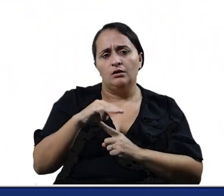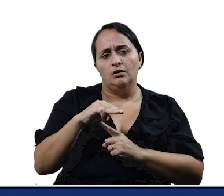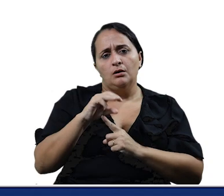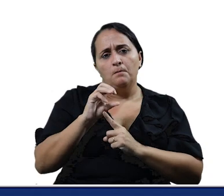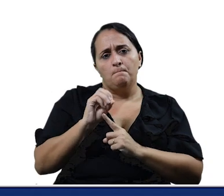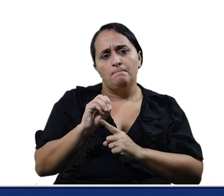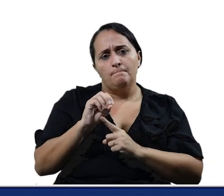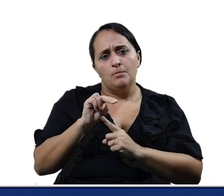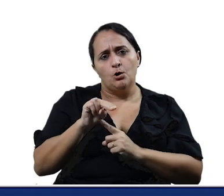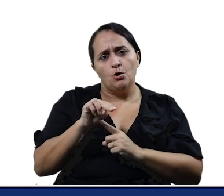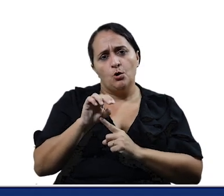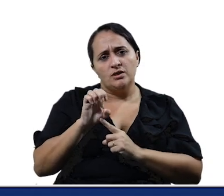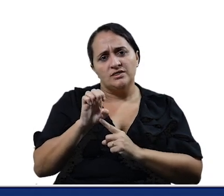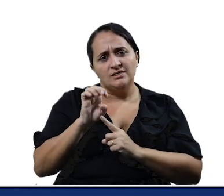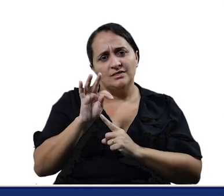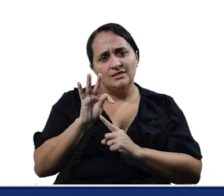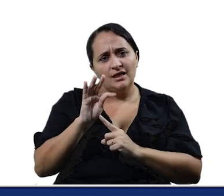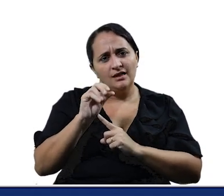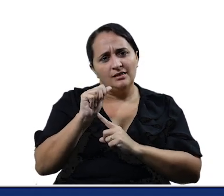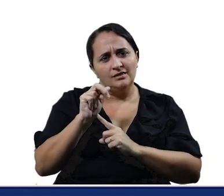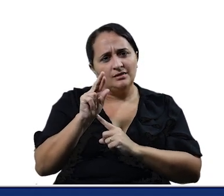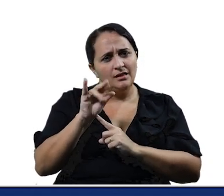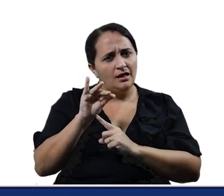Estima-se que haja